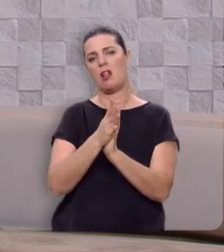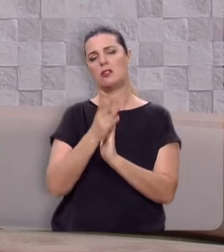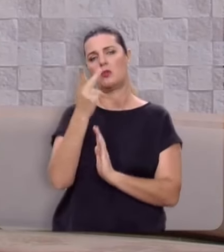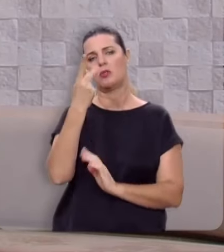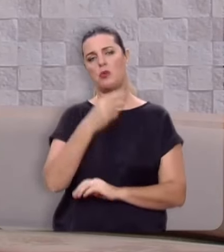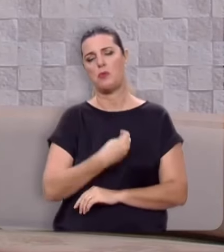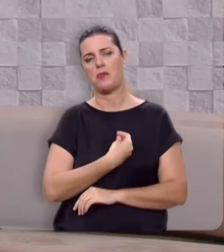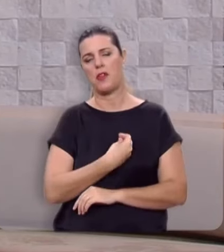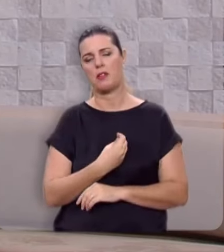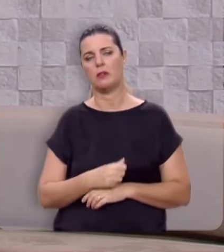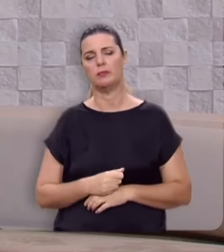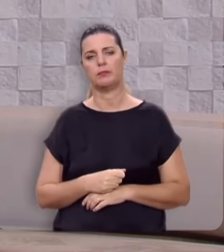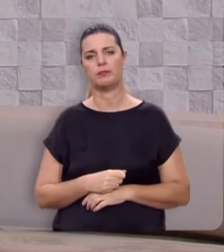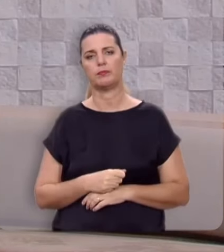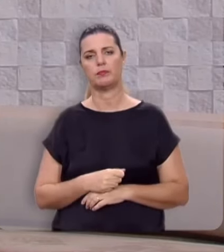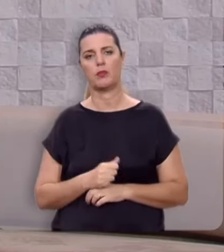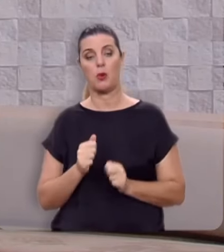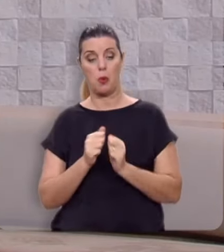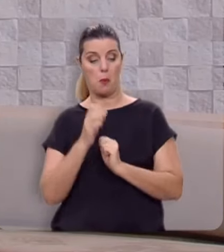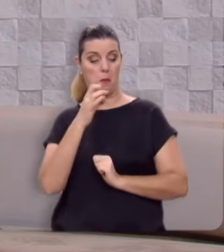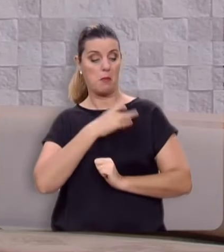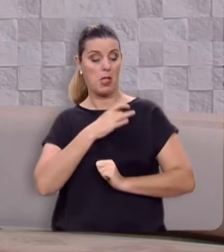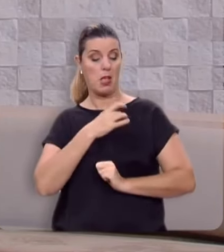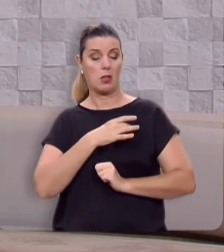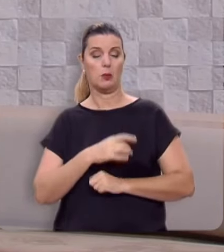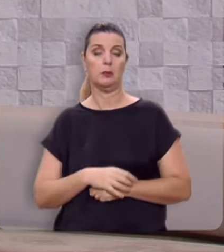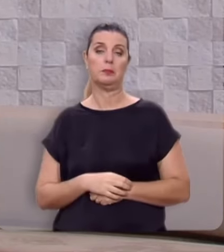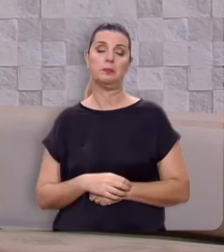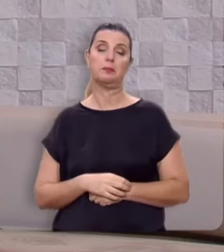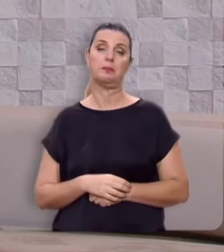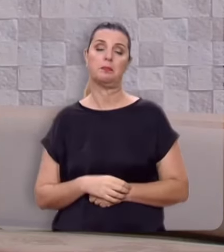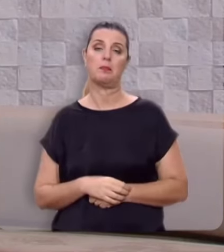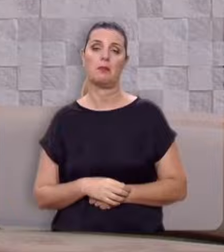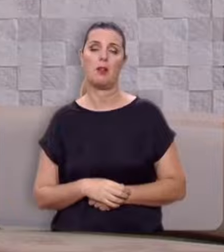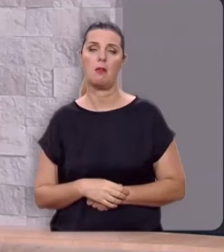você com o terror e com o medo.